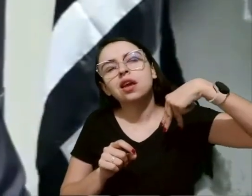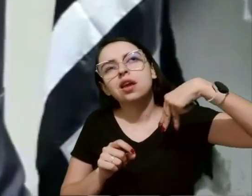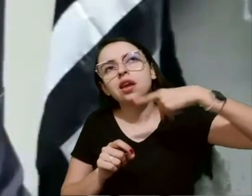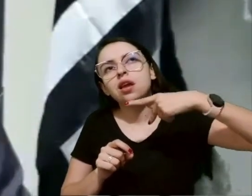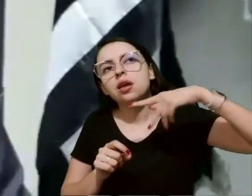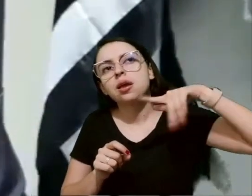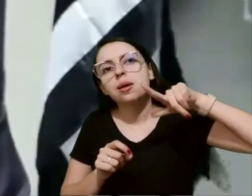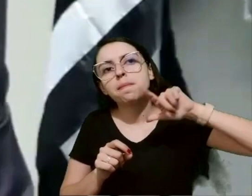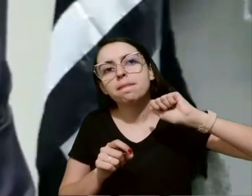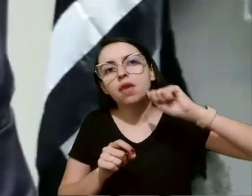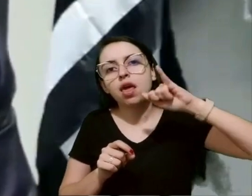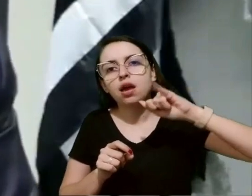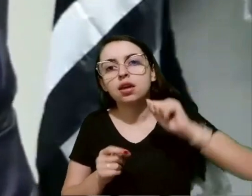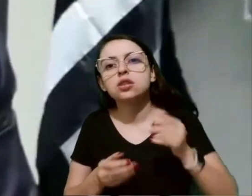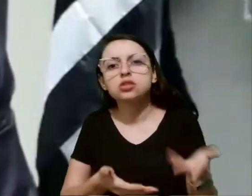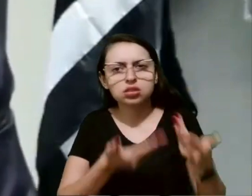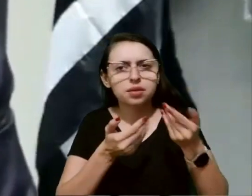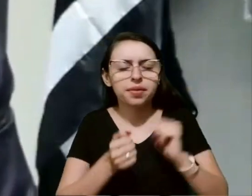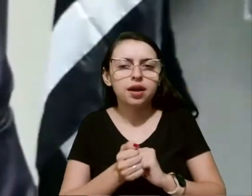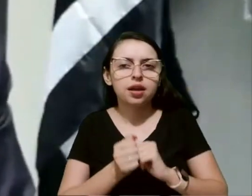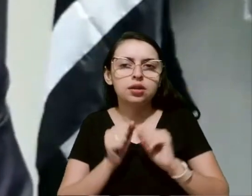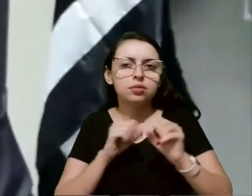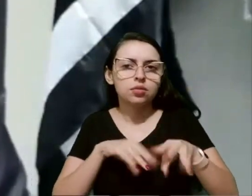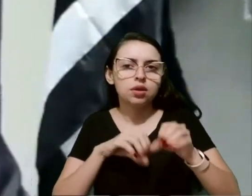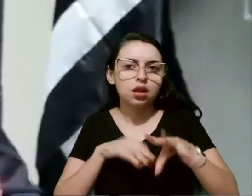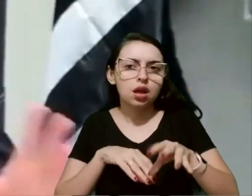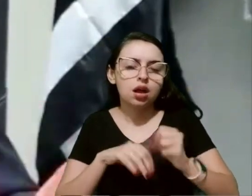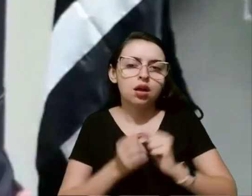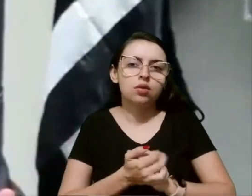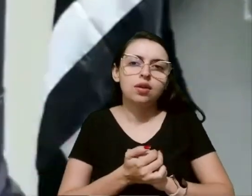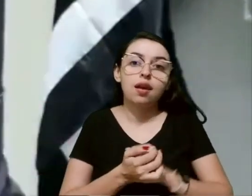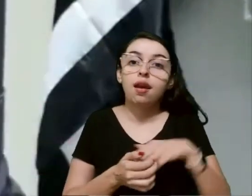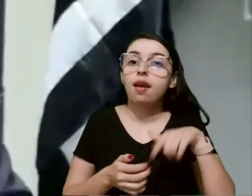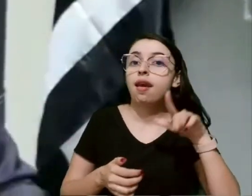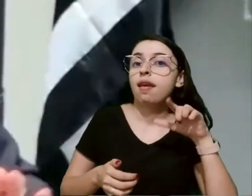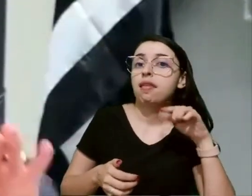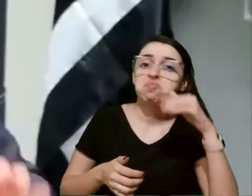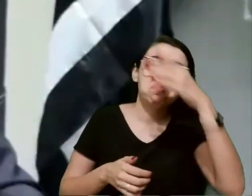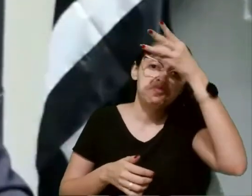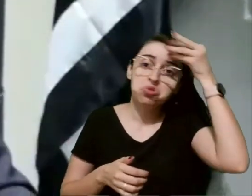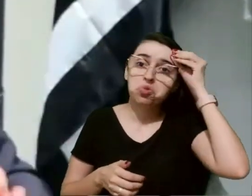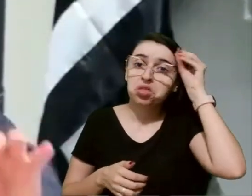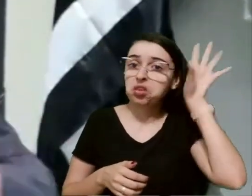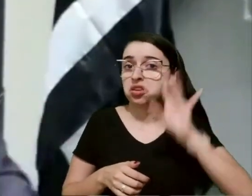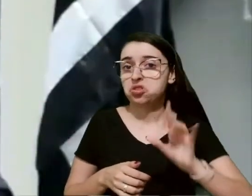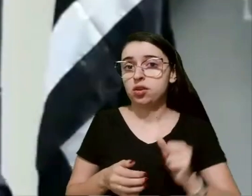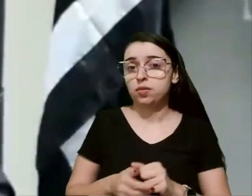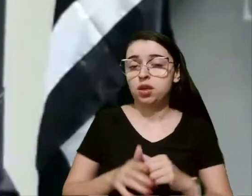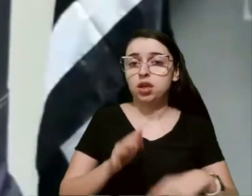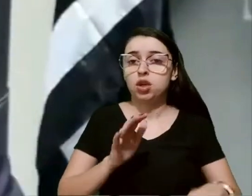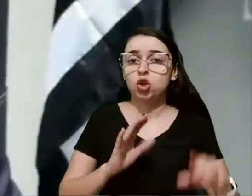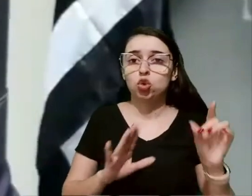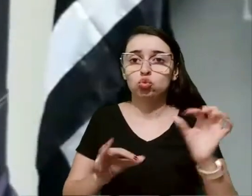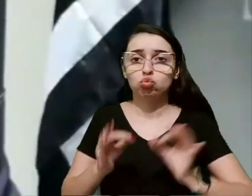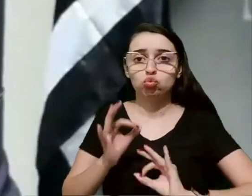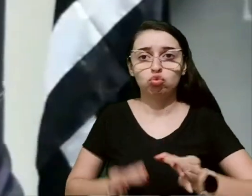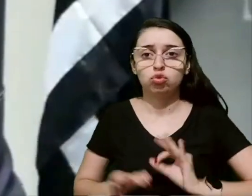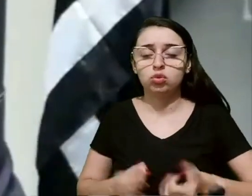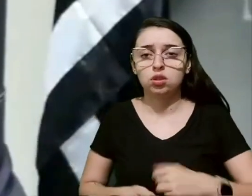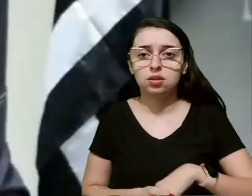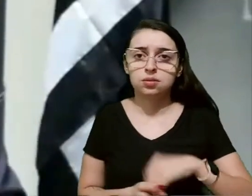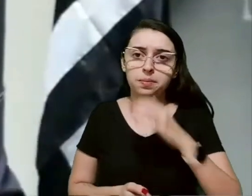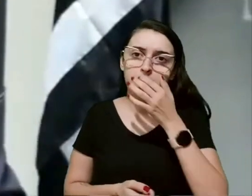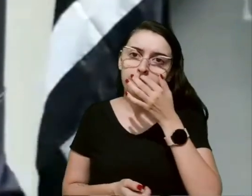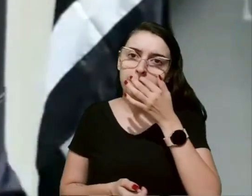que fosse chamado para dar uma aula para uma plateia de leigos, não operadores, sobre algum tema jurídico, eu falaria de equilíbrio de Price-Klein. Eu